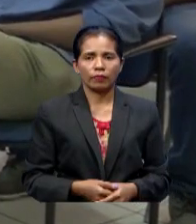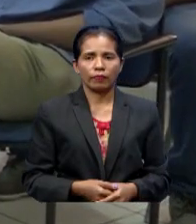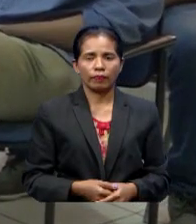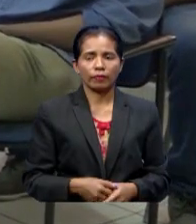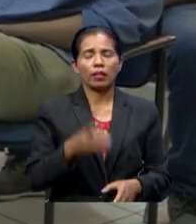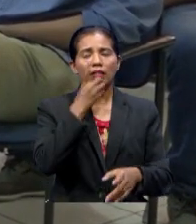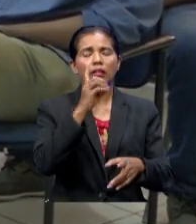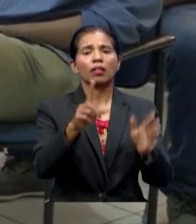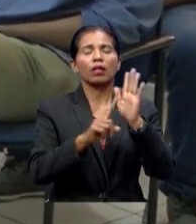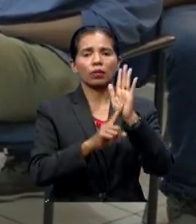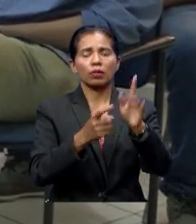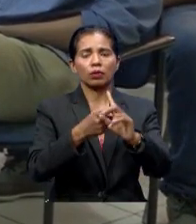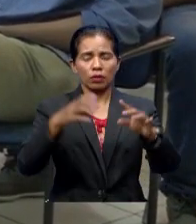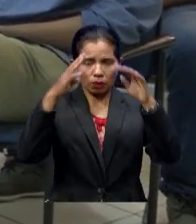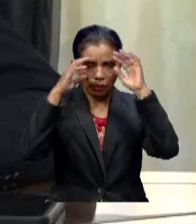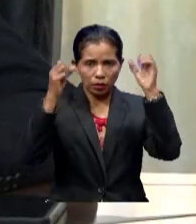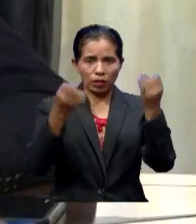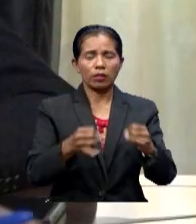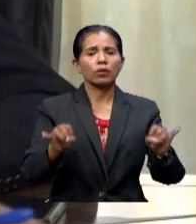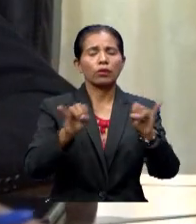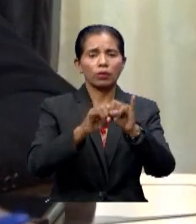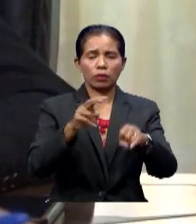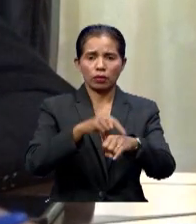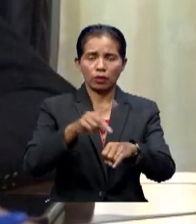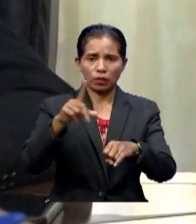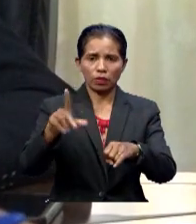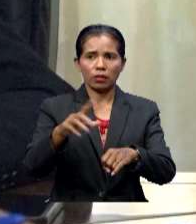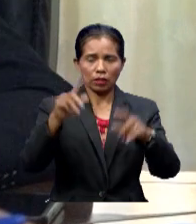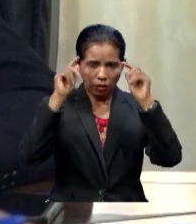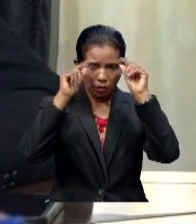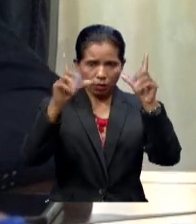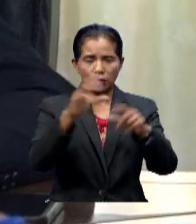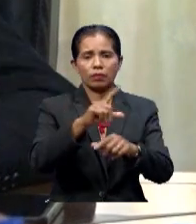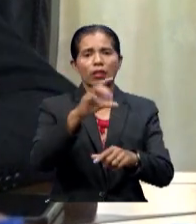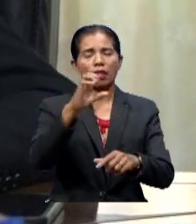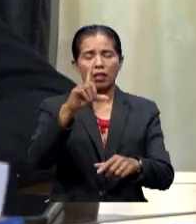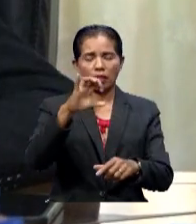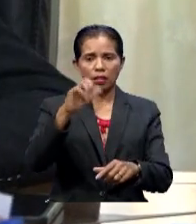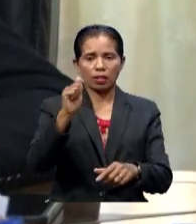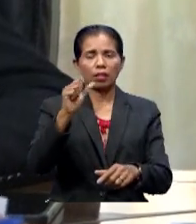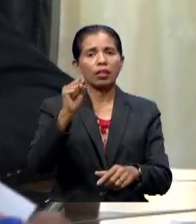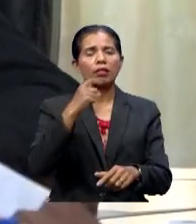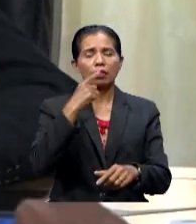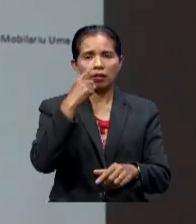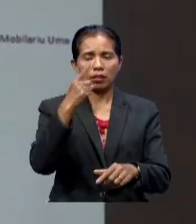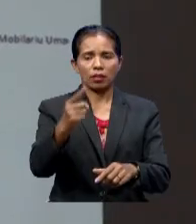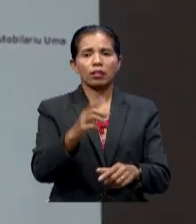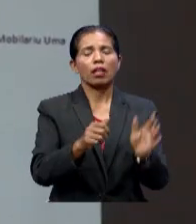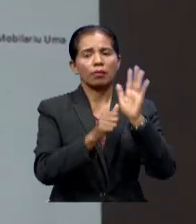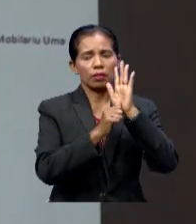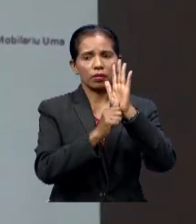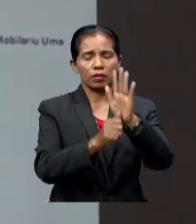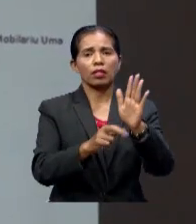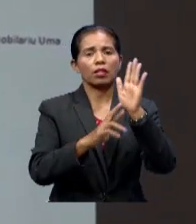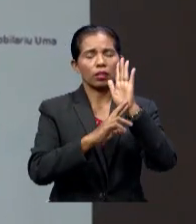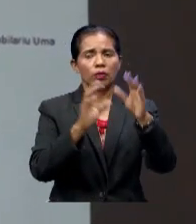Declaração de Hato Russi, presidente do Instituto Nacional Estatística Timor-Leste, Elias dos Santos Ferreira, Rafoen apresenta